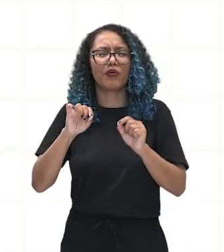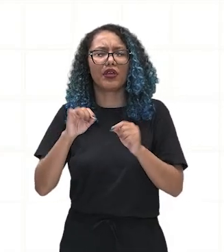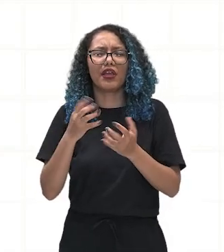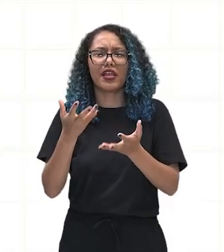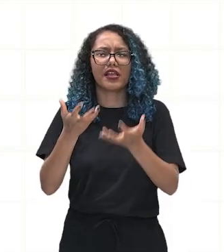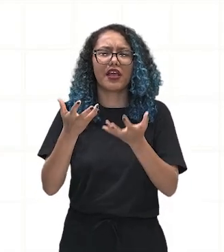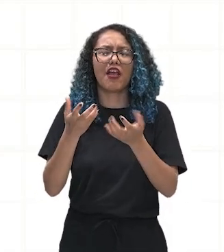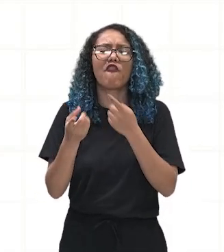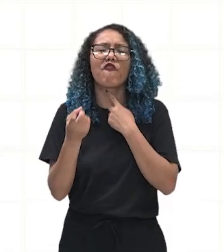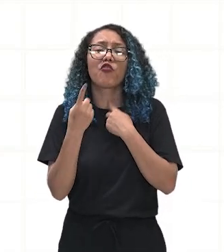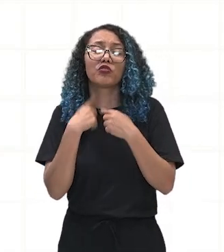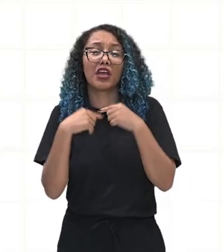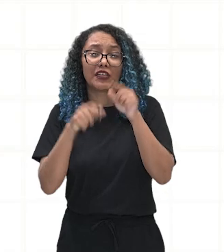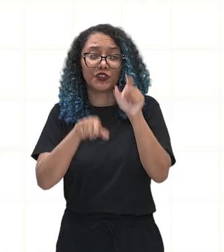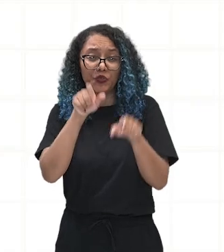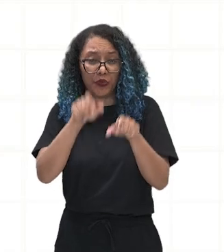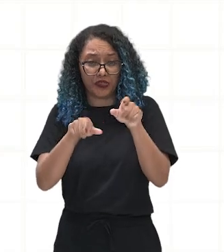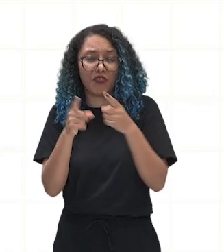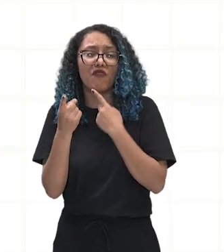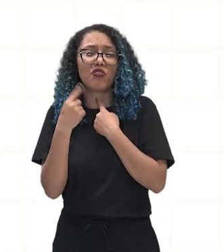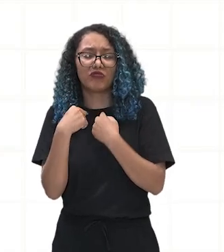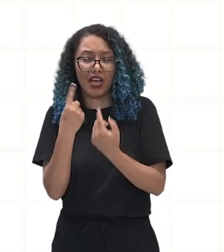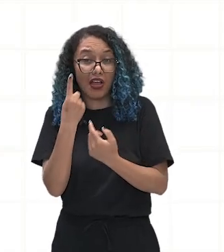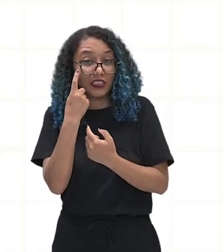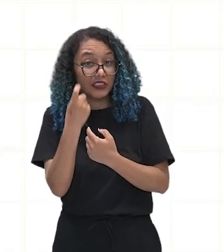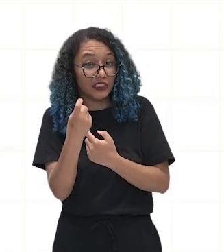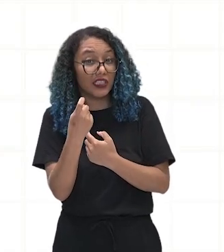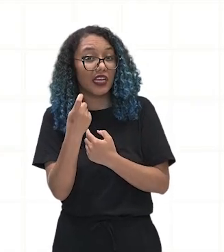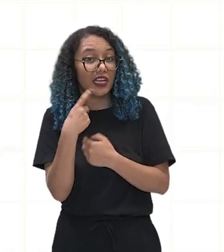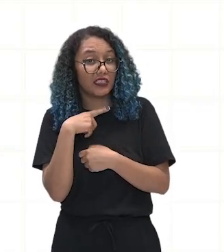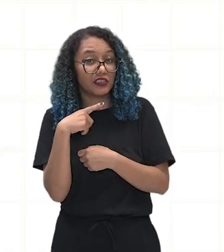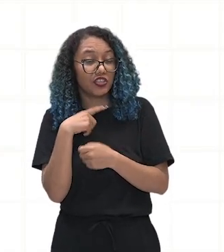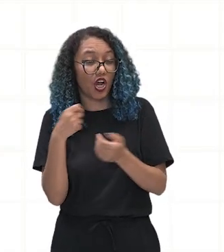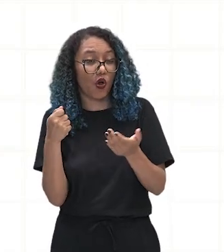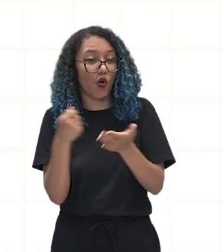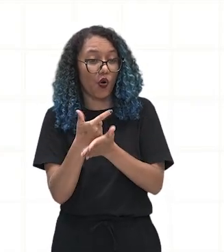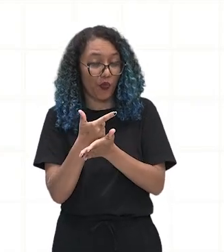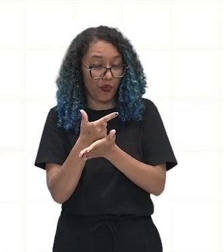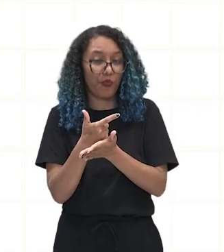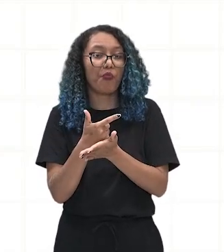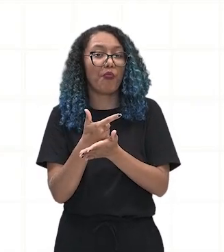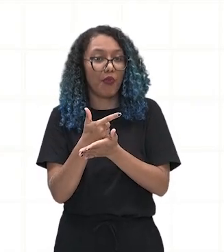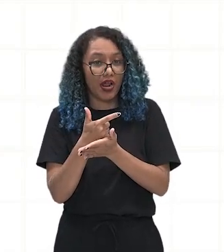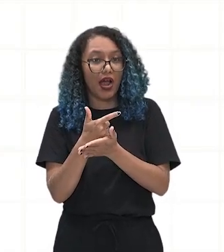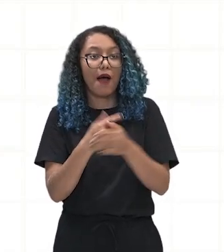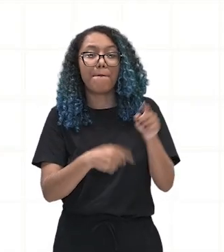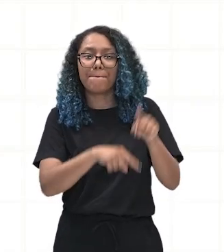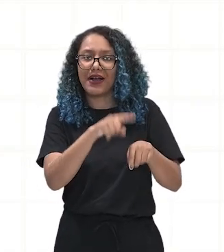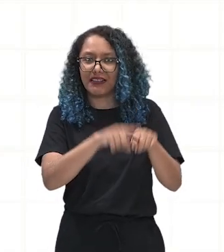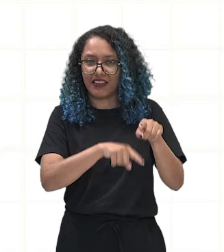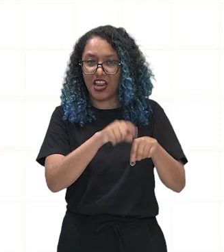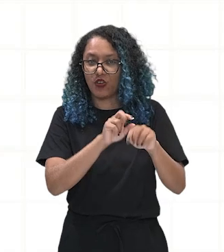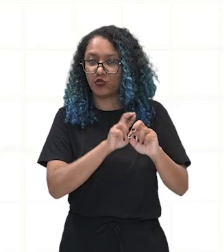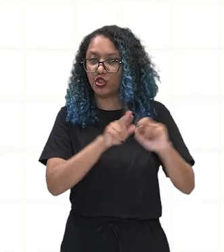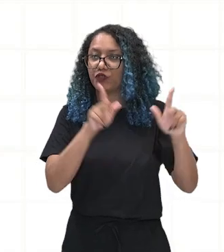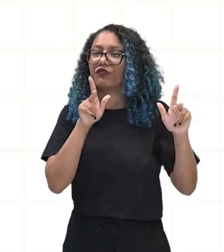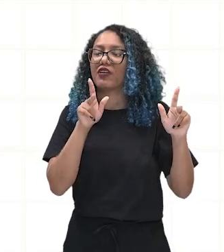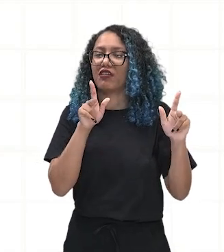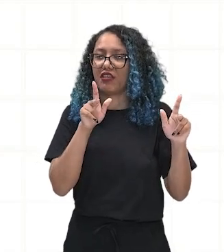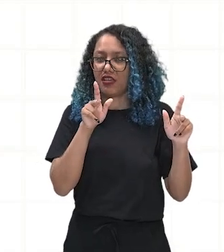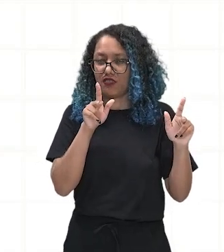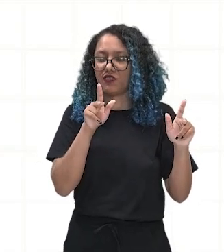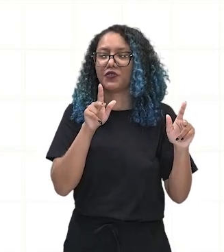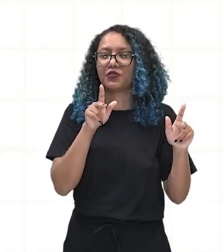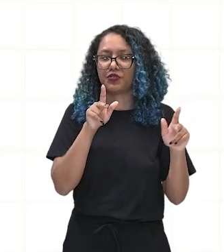essas pessoas que estavam interessadas em comprar estes bens exóticos, tá? Houve